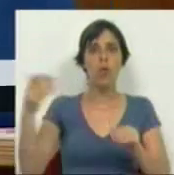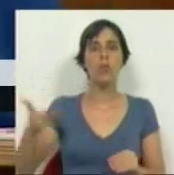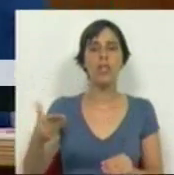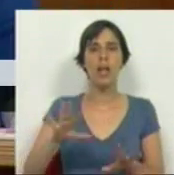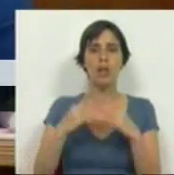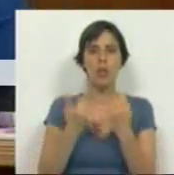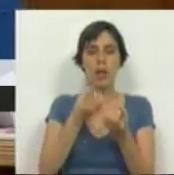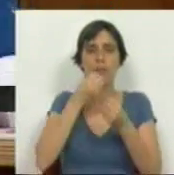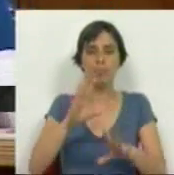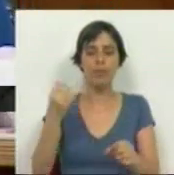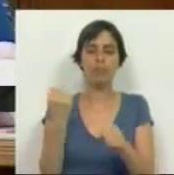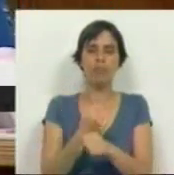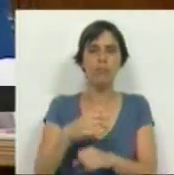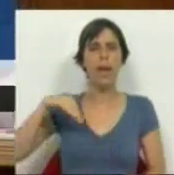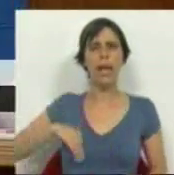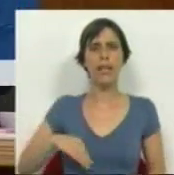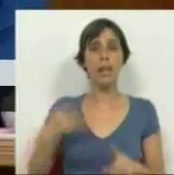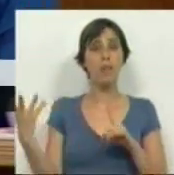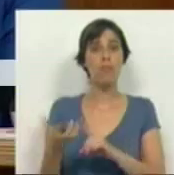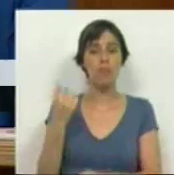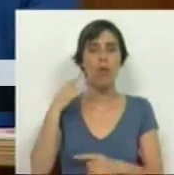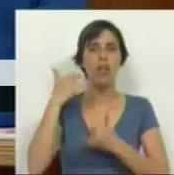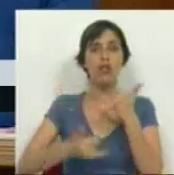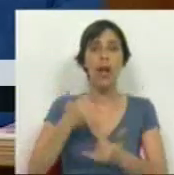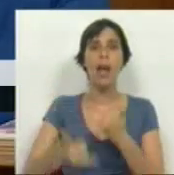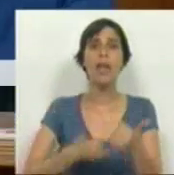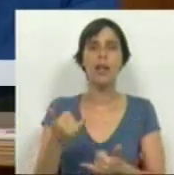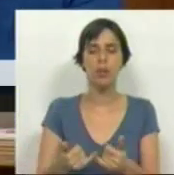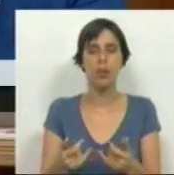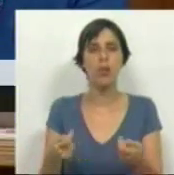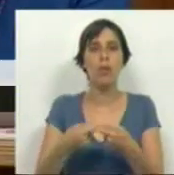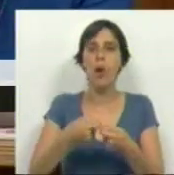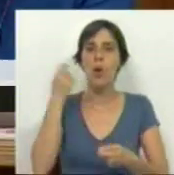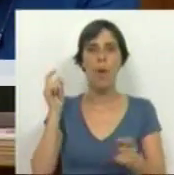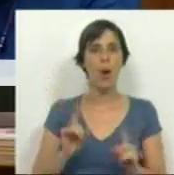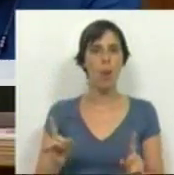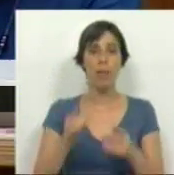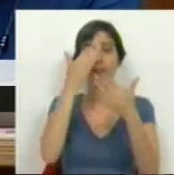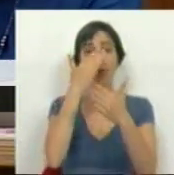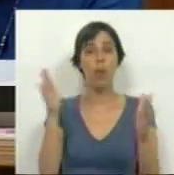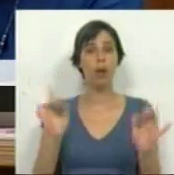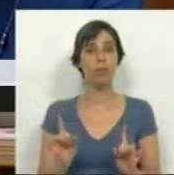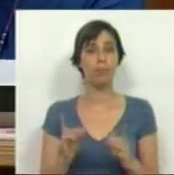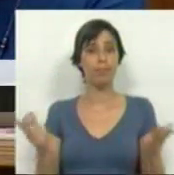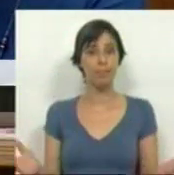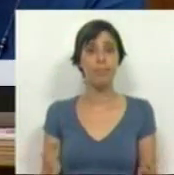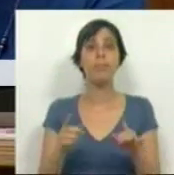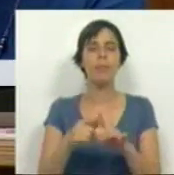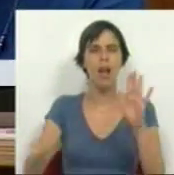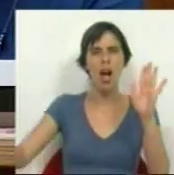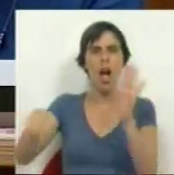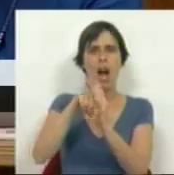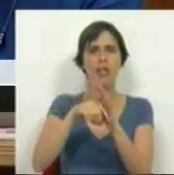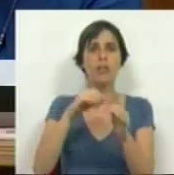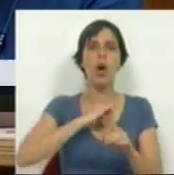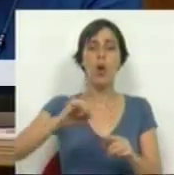direitos sociais, laborais e rendimentos conquistados em gerações, é incompatível com a democracia. A